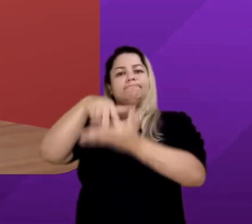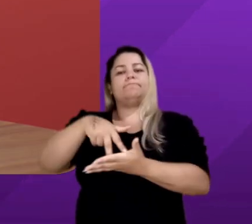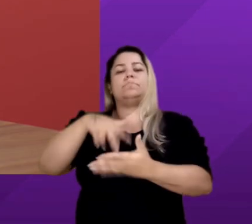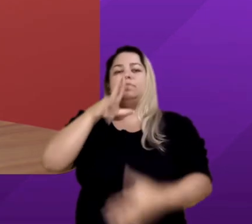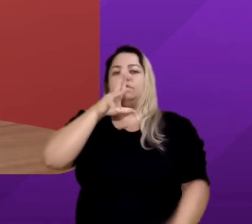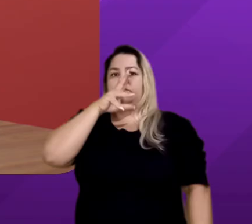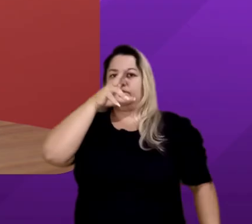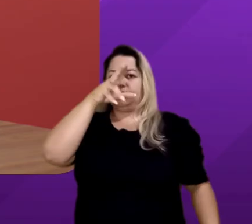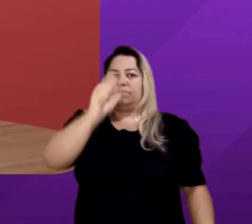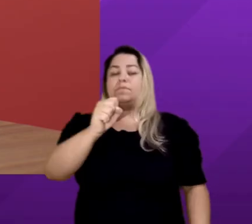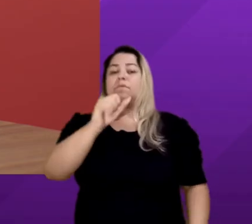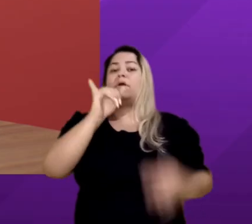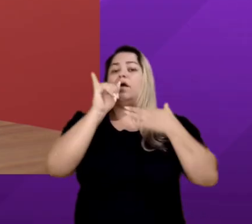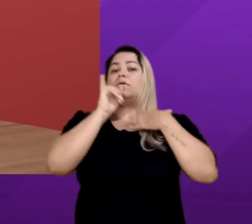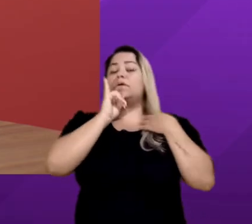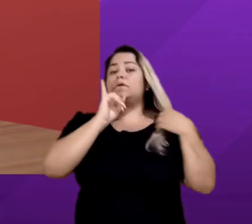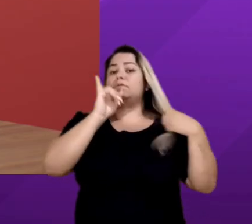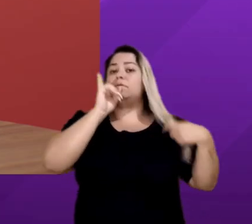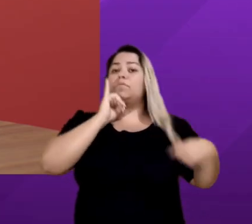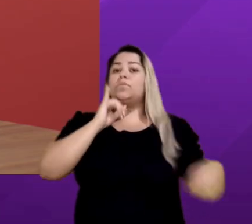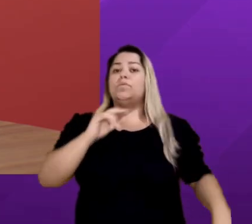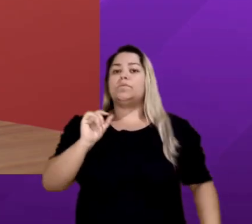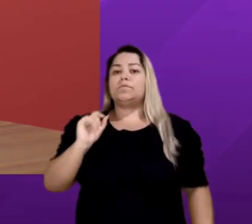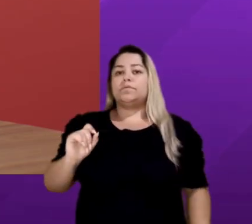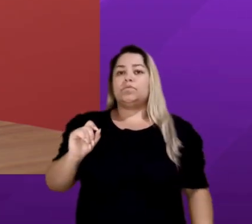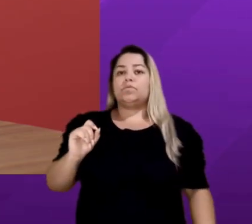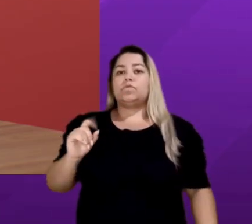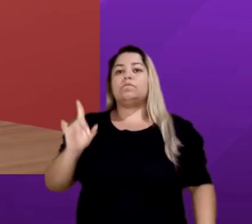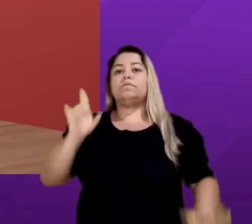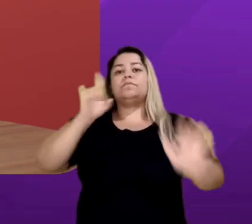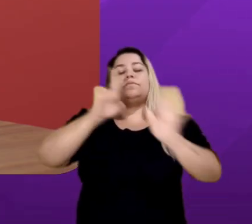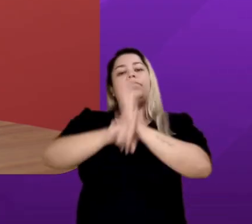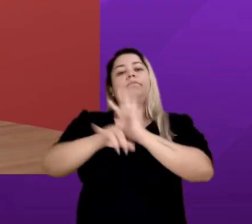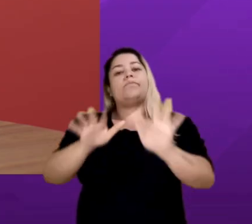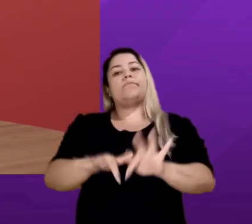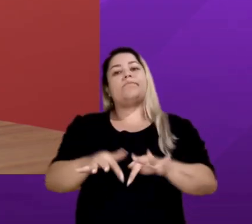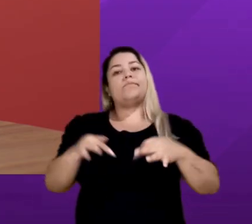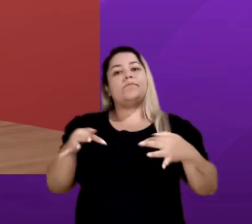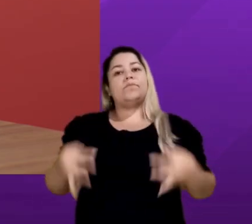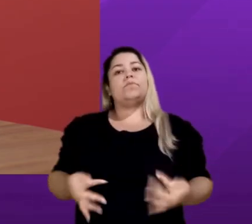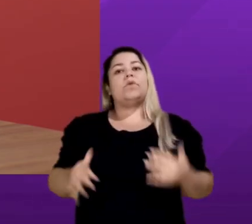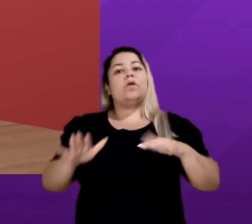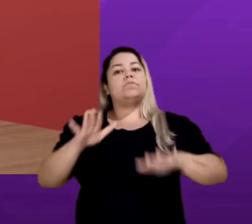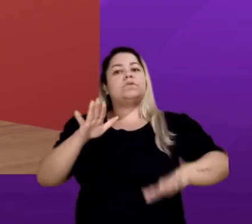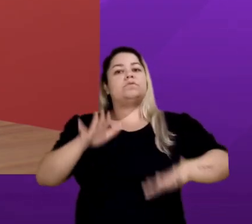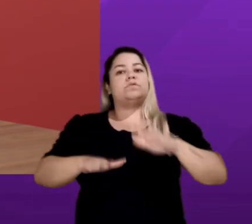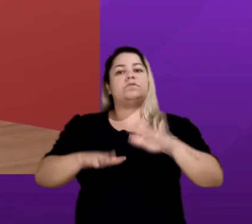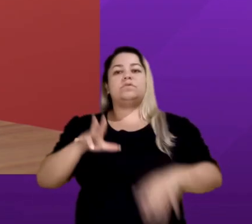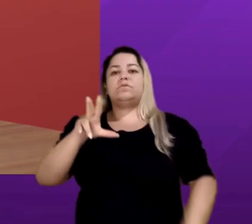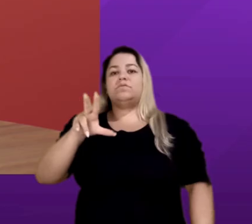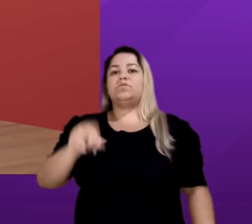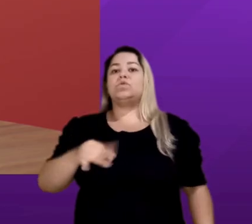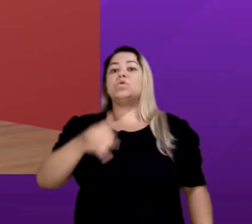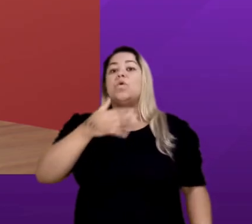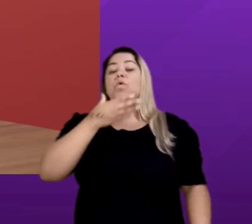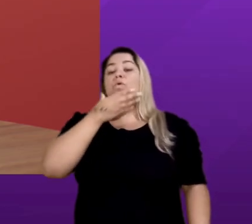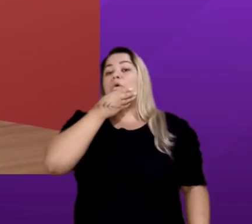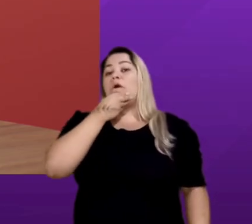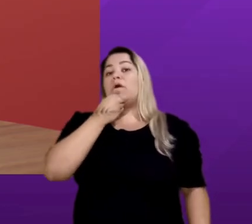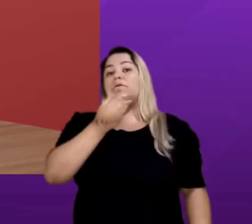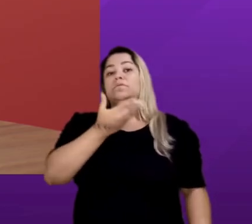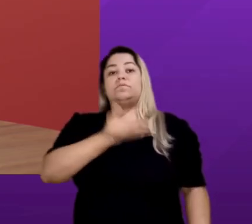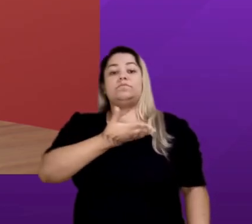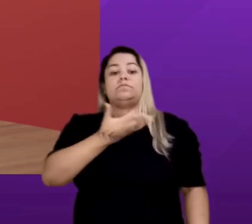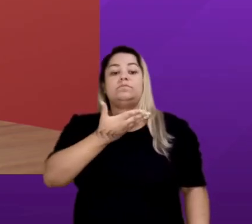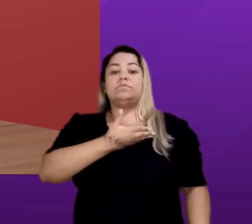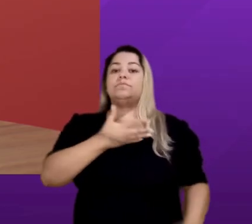Há exemplo, por exemplo, de uma questão muito simples, muitas vezes, que não é só os homens comuns, os companheiros politizados